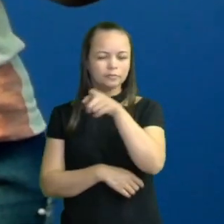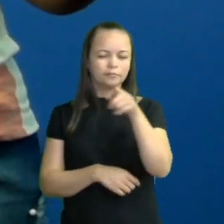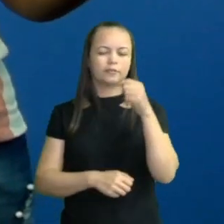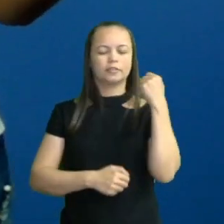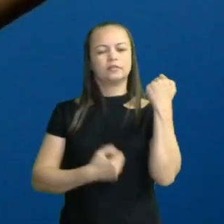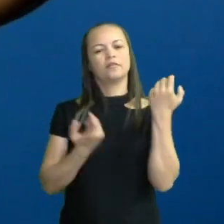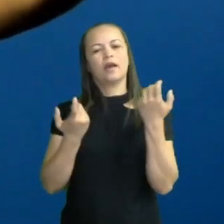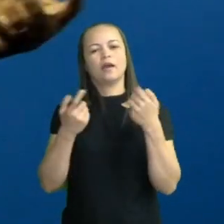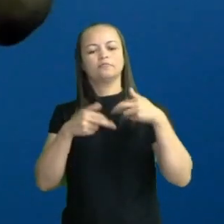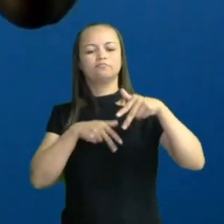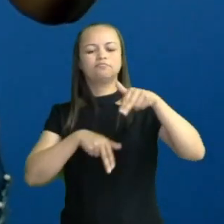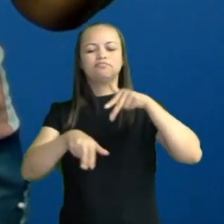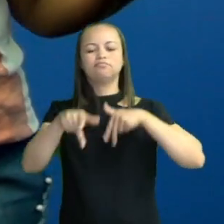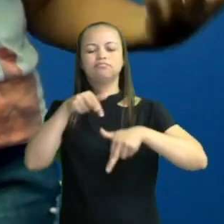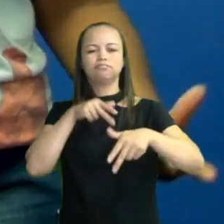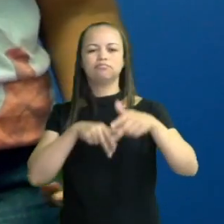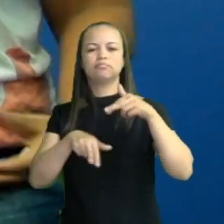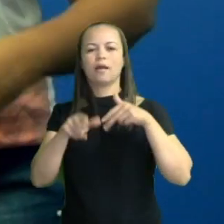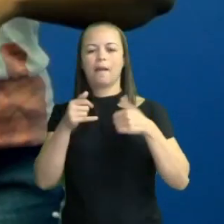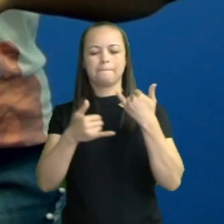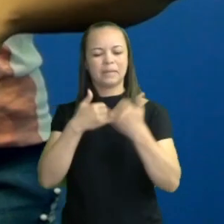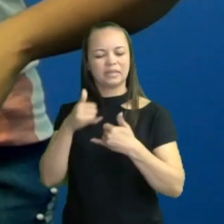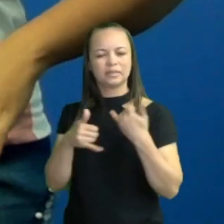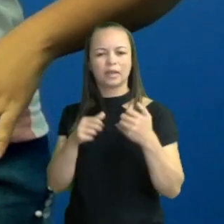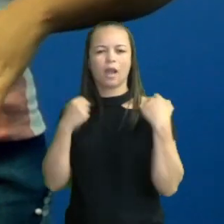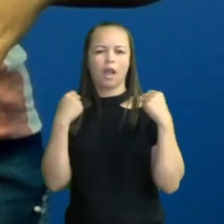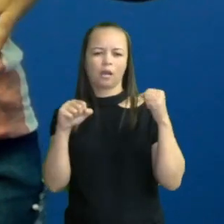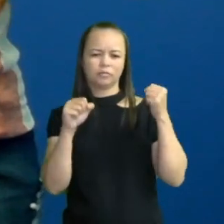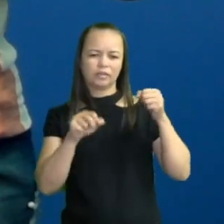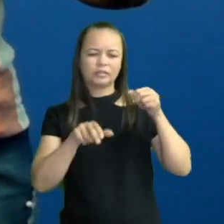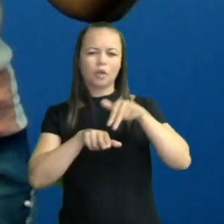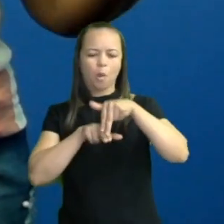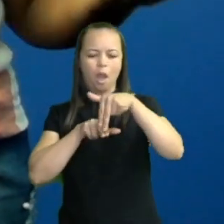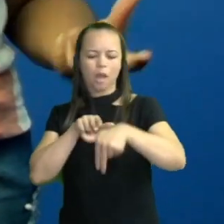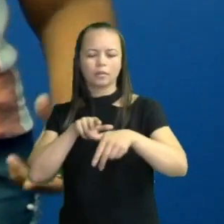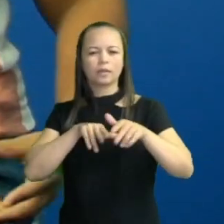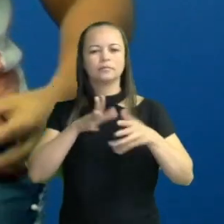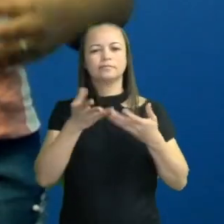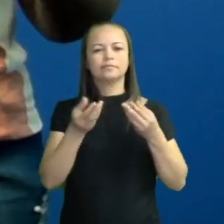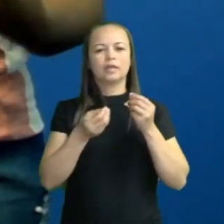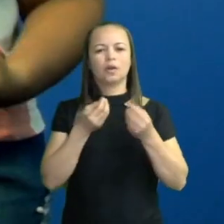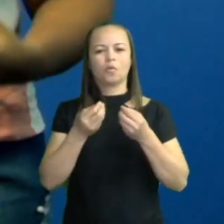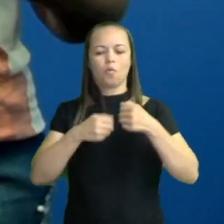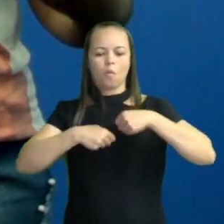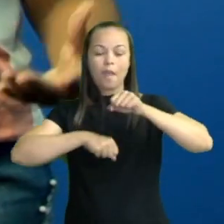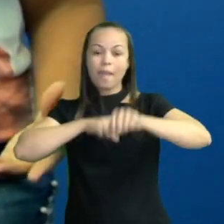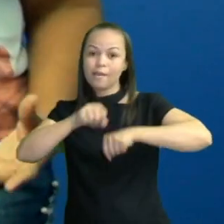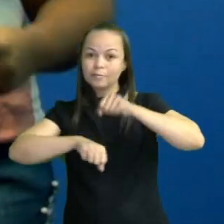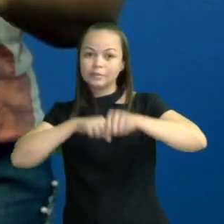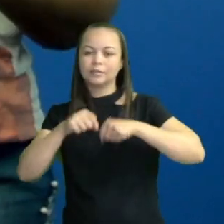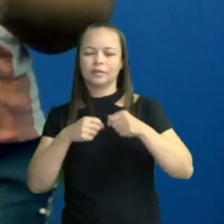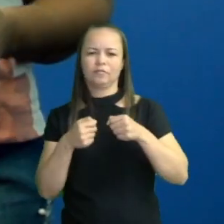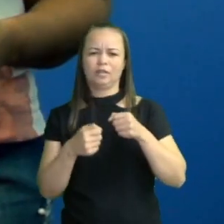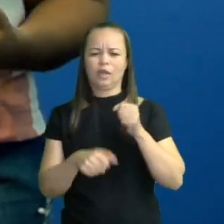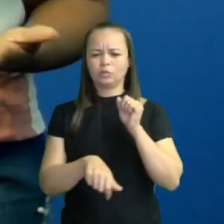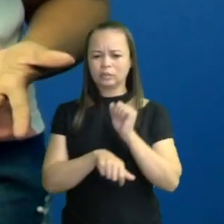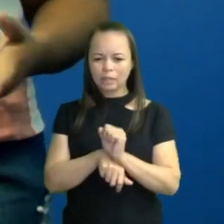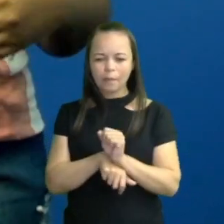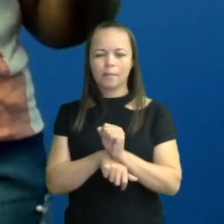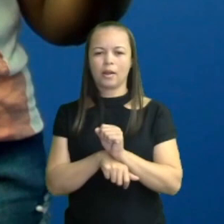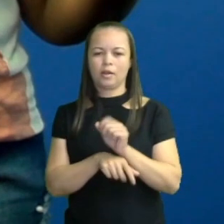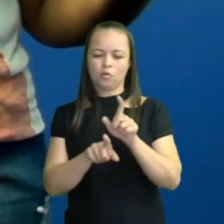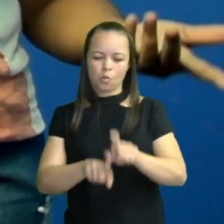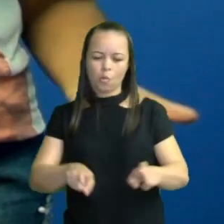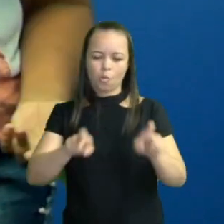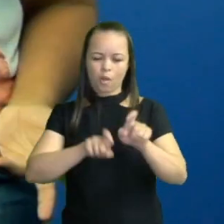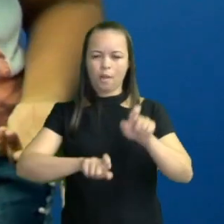vai se divertir, vai brincar, vai praticar um esporte, fazer uma natação, correr de bicicleta e não fique o tempo todo jogando no